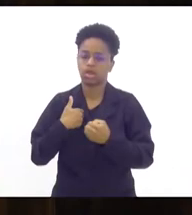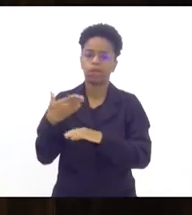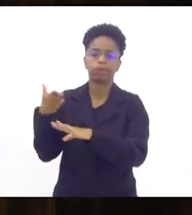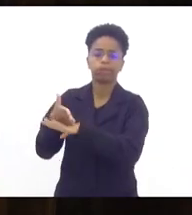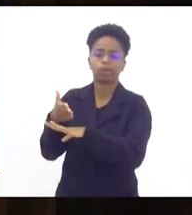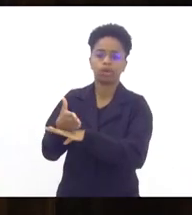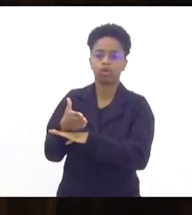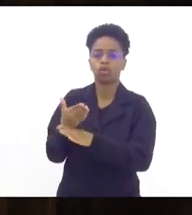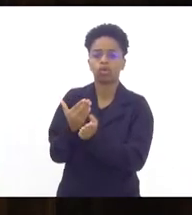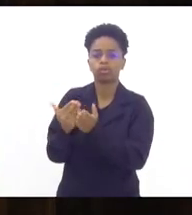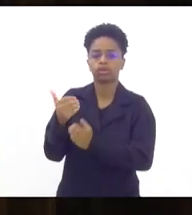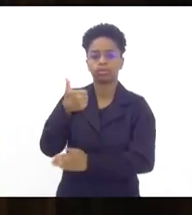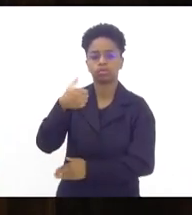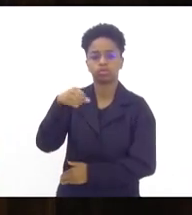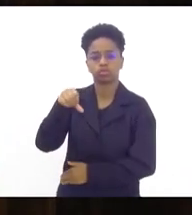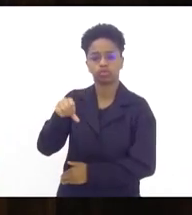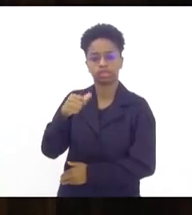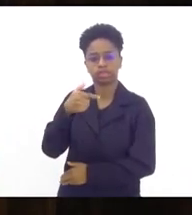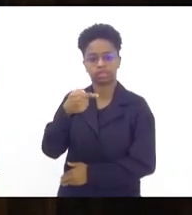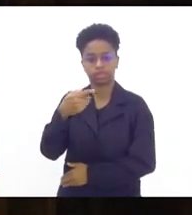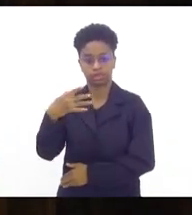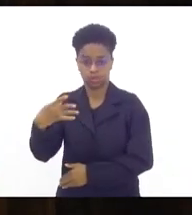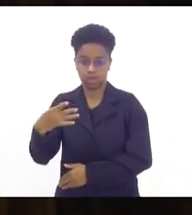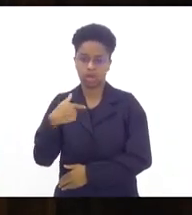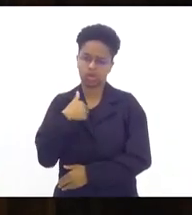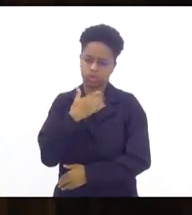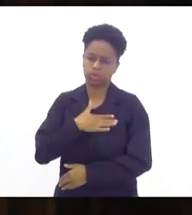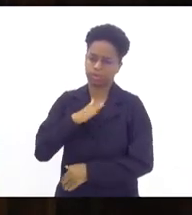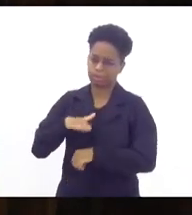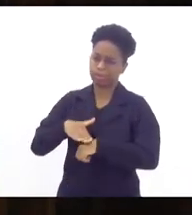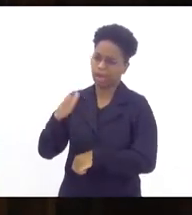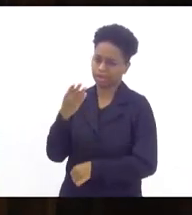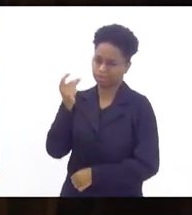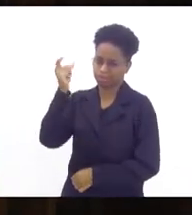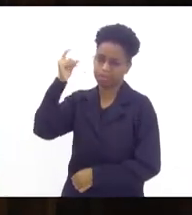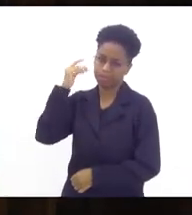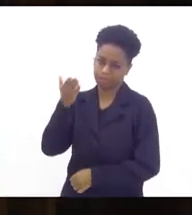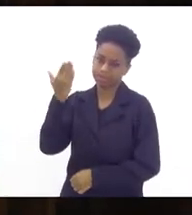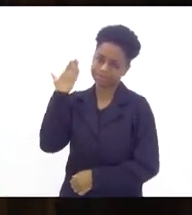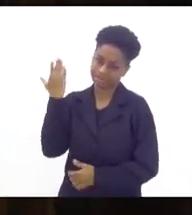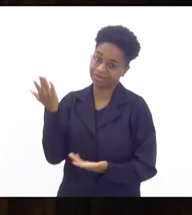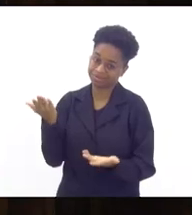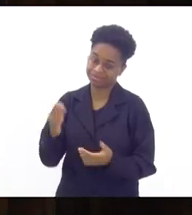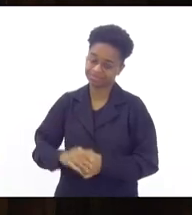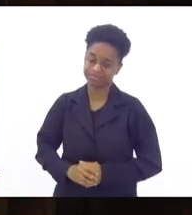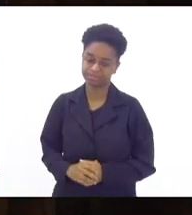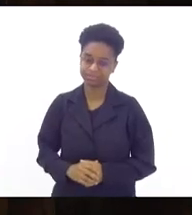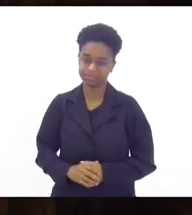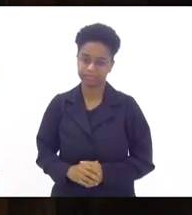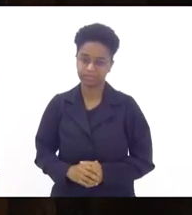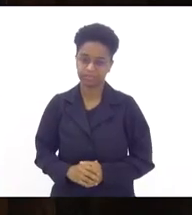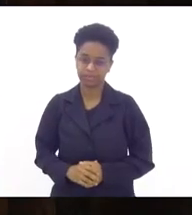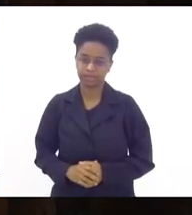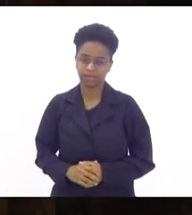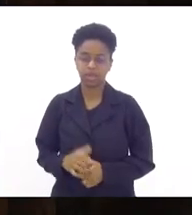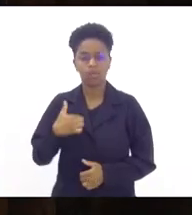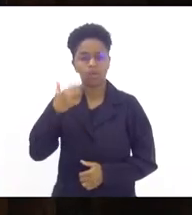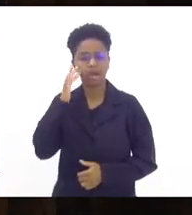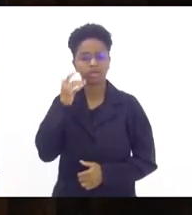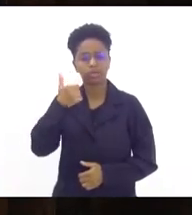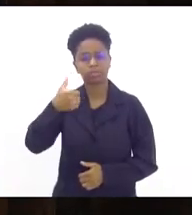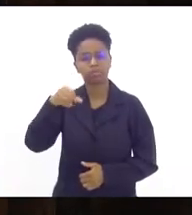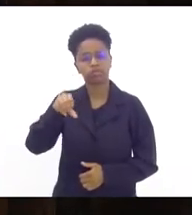74 é eu gostava mais do Maracanã antigo mas Bom enfim e acho que em